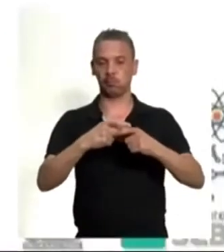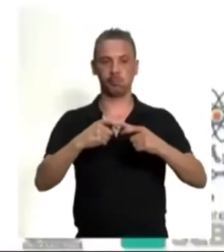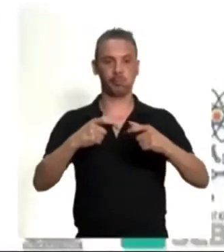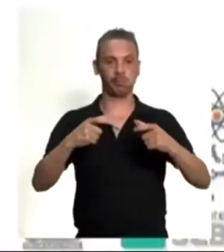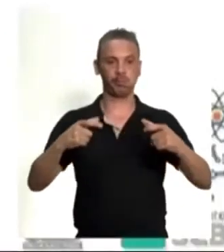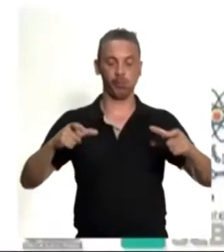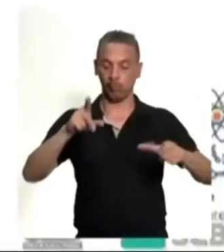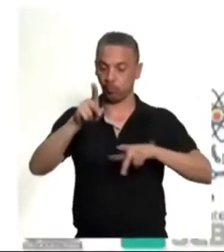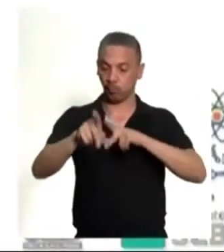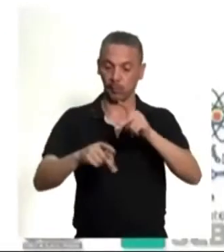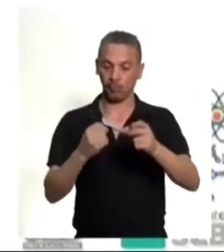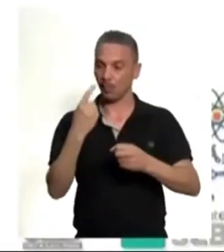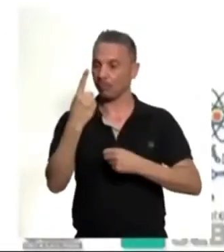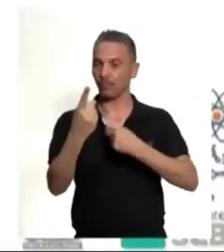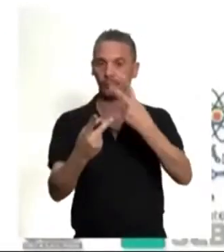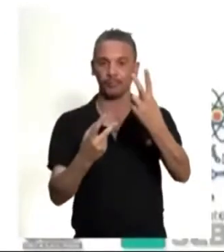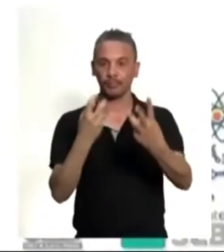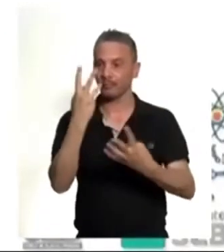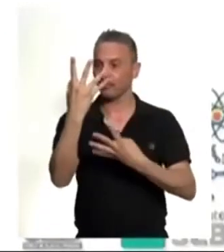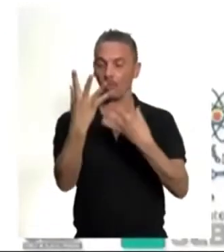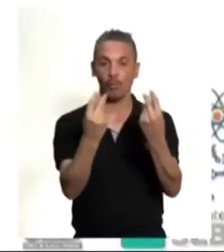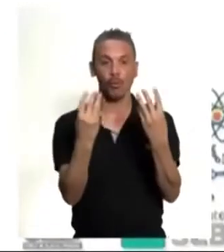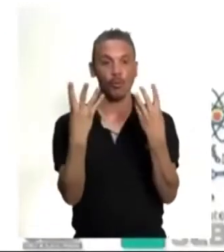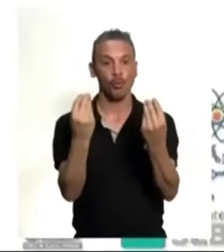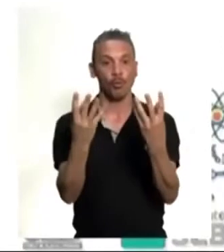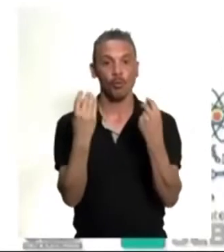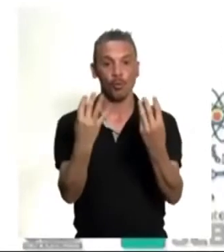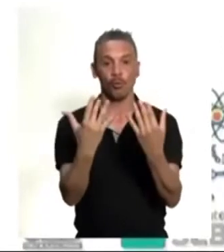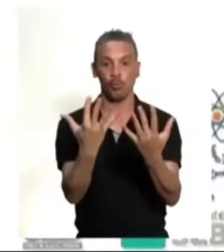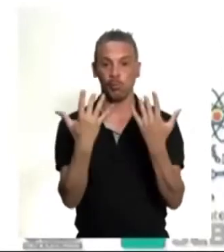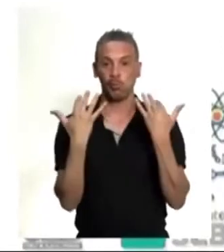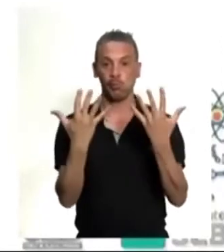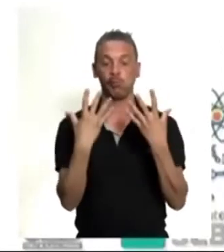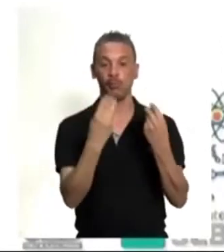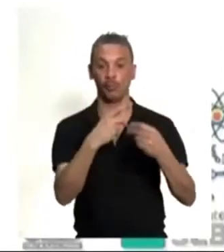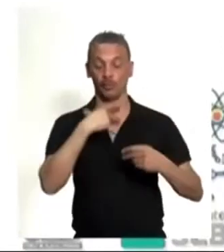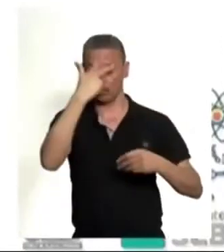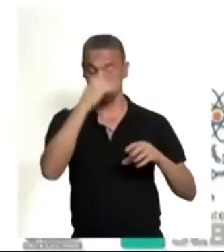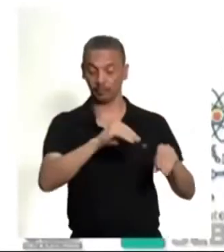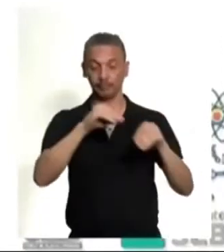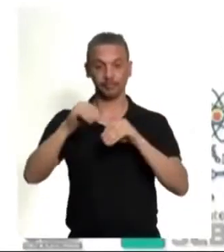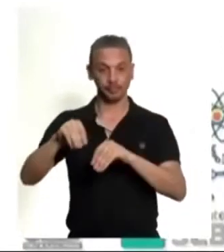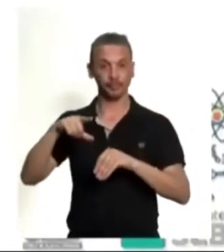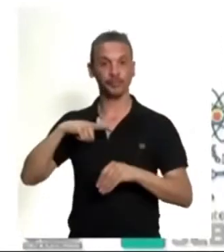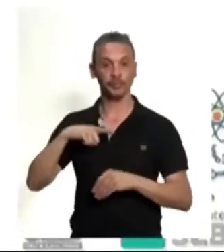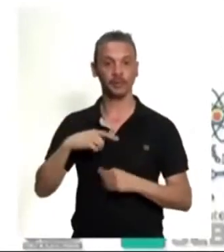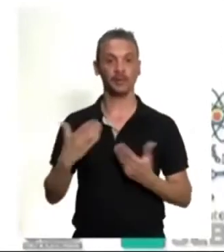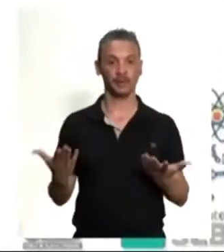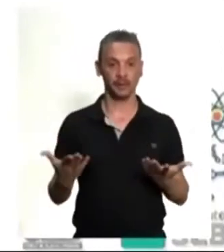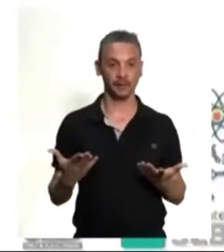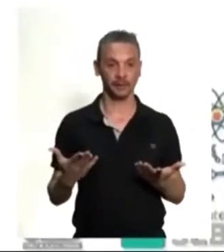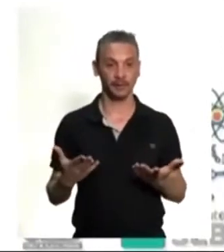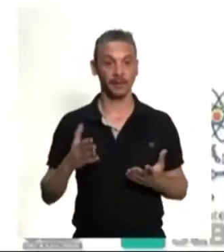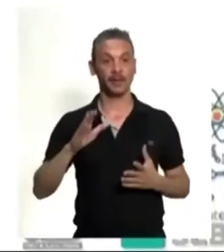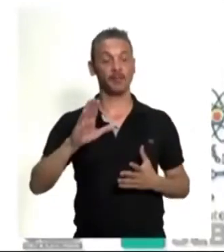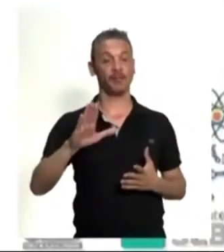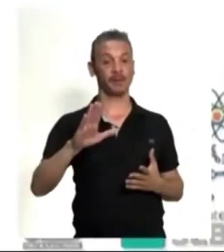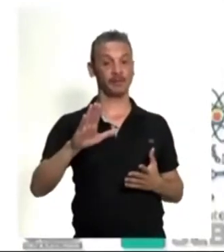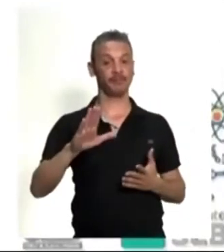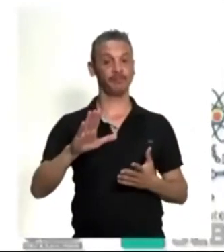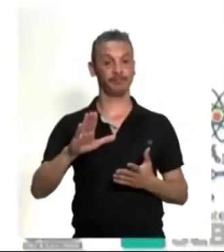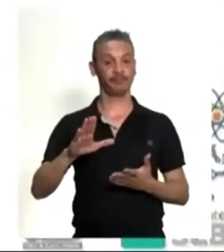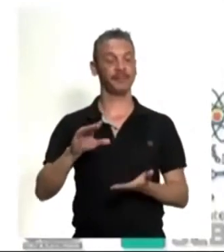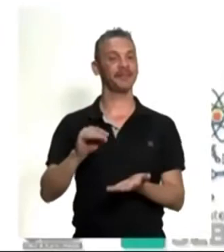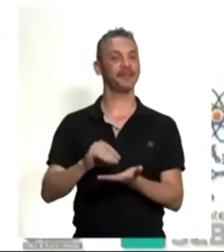contingente de habitantes, de repente as cidades tiveram que absorver tudo isso mesmo, muita gente foi para a cidade, mas de forma